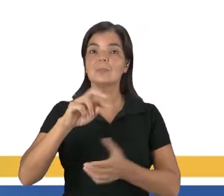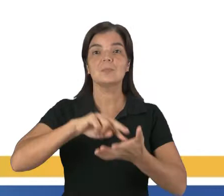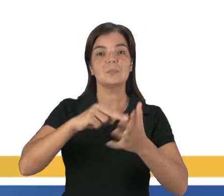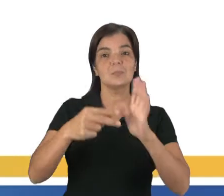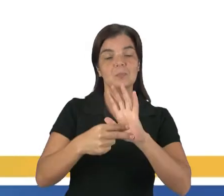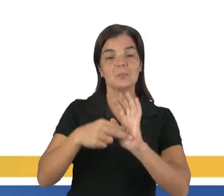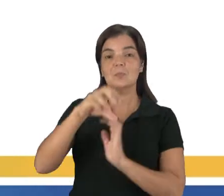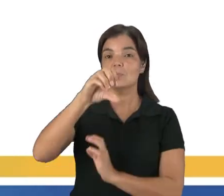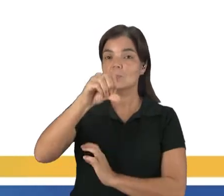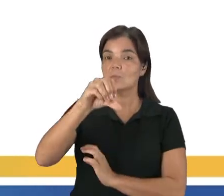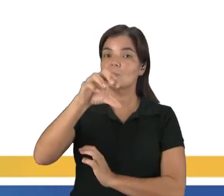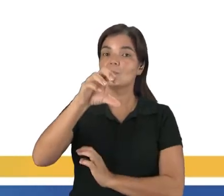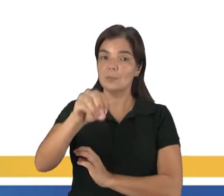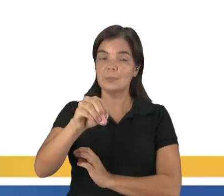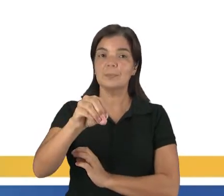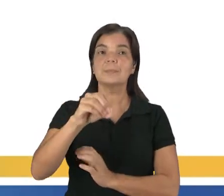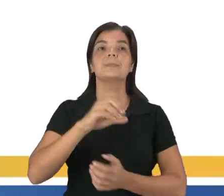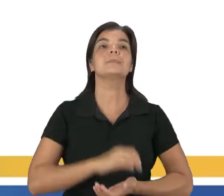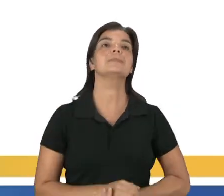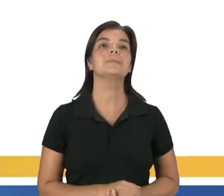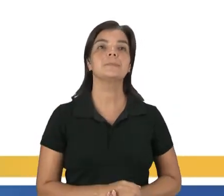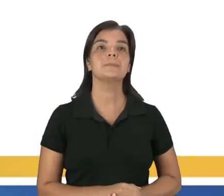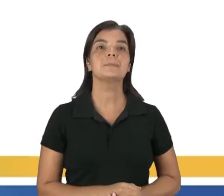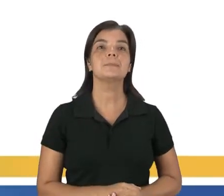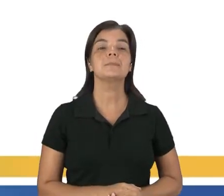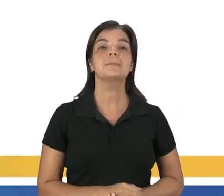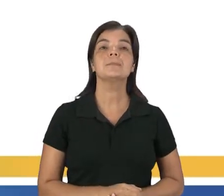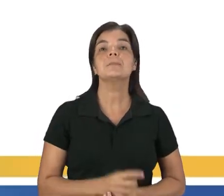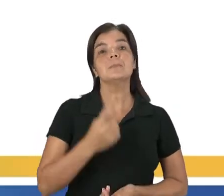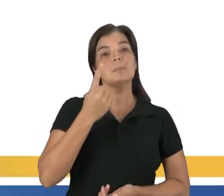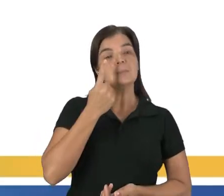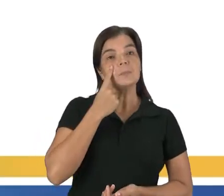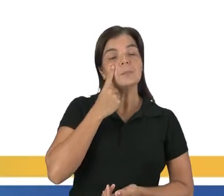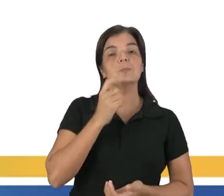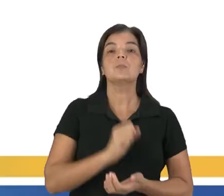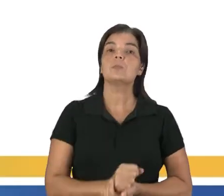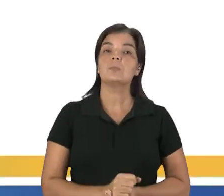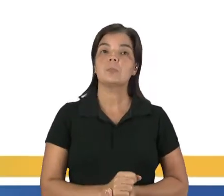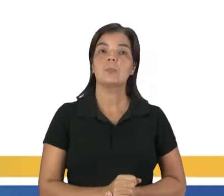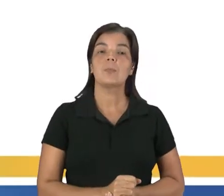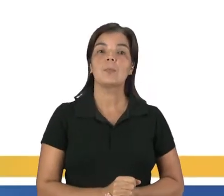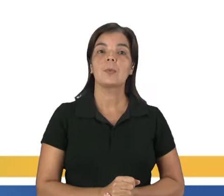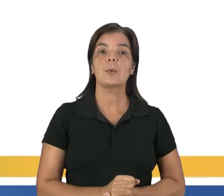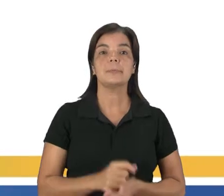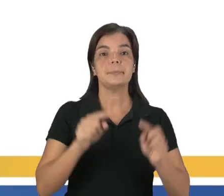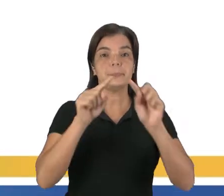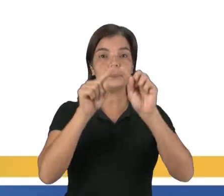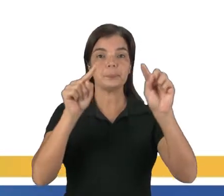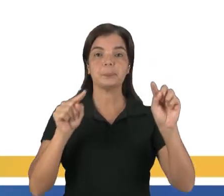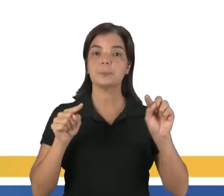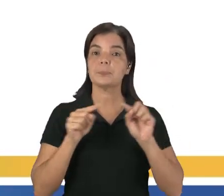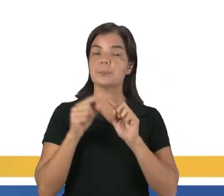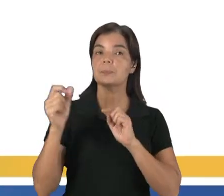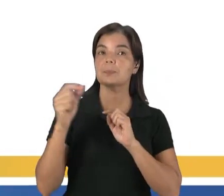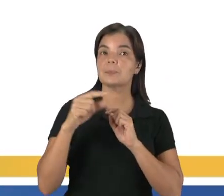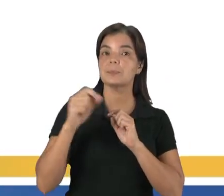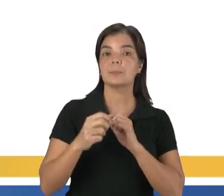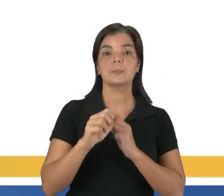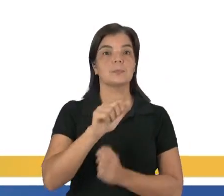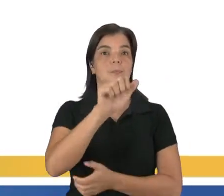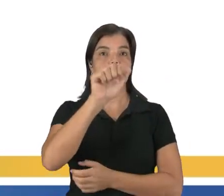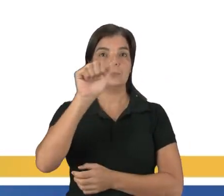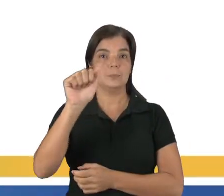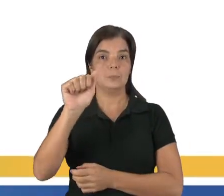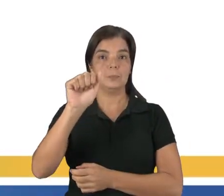ou seja, iguais a 90 graus, né? E nós temos aqui o nosso retângulo azul, onde tem dois elementos,